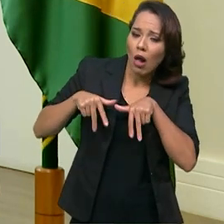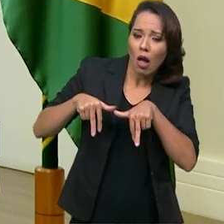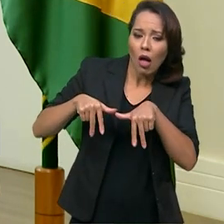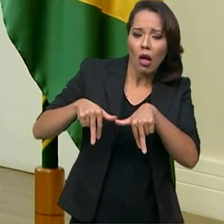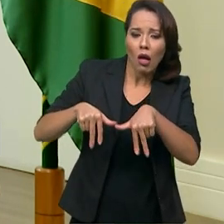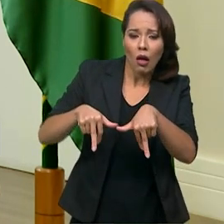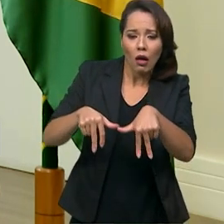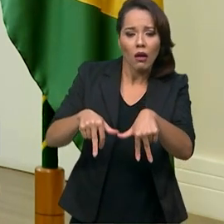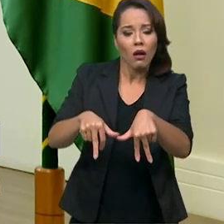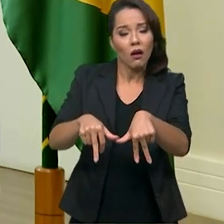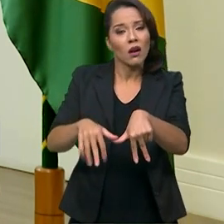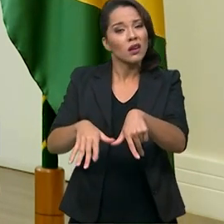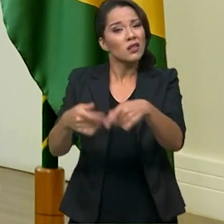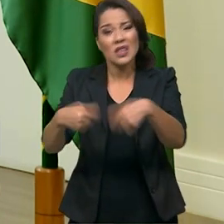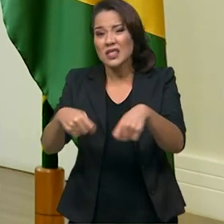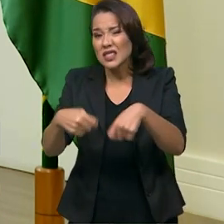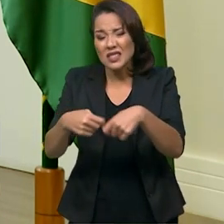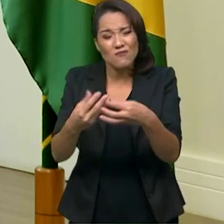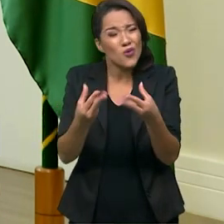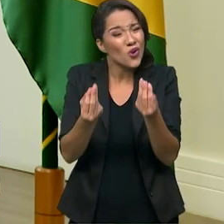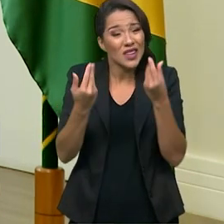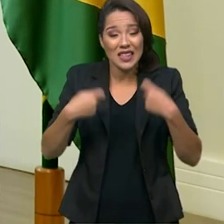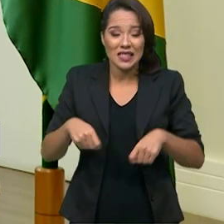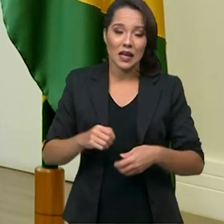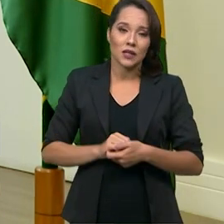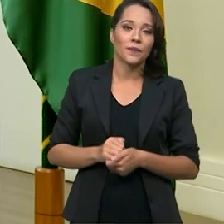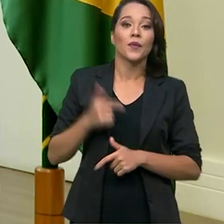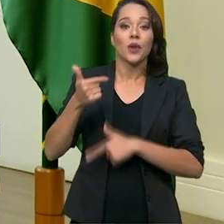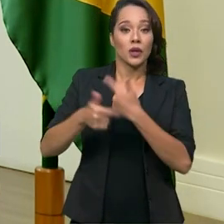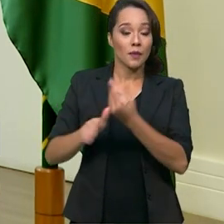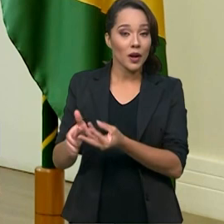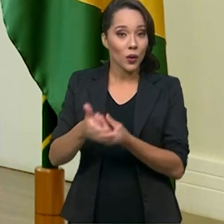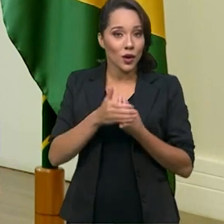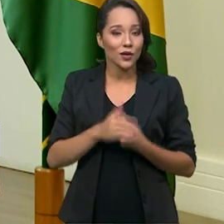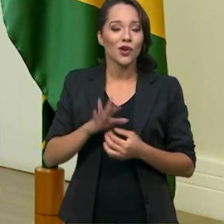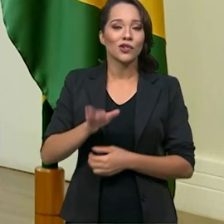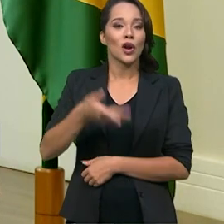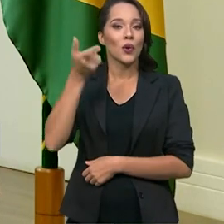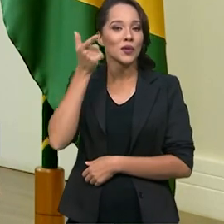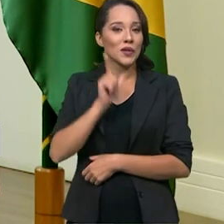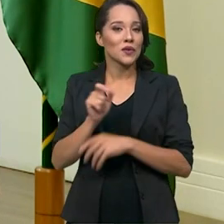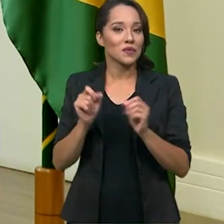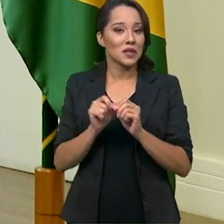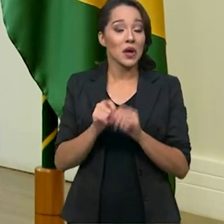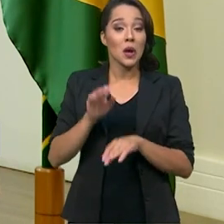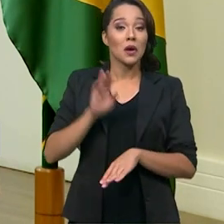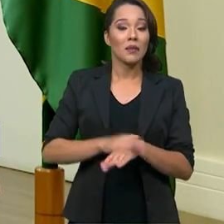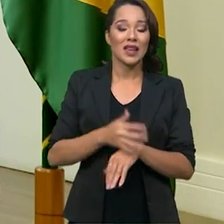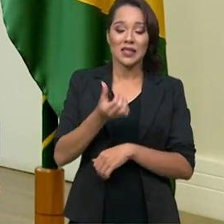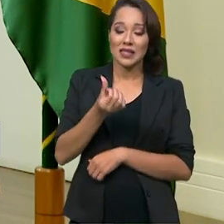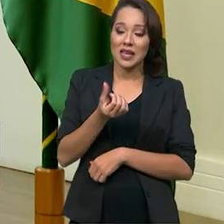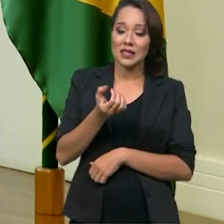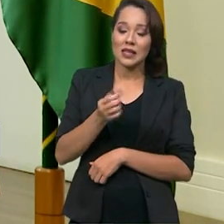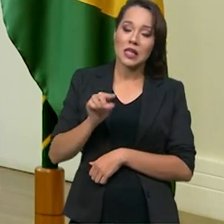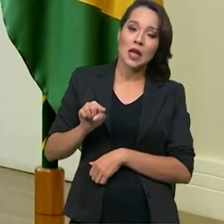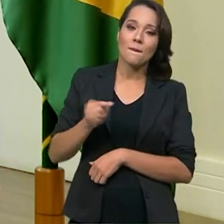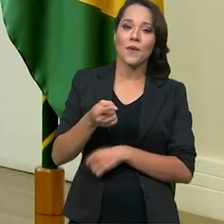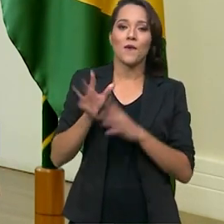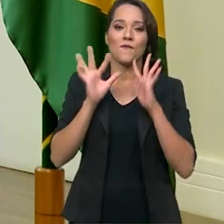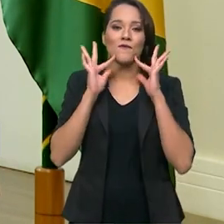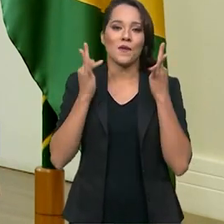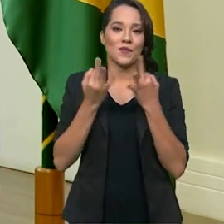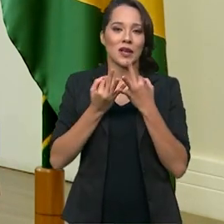Com muita necessidade. E com a Operação Acolhida, nós já conseguimos fazer com que mais de 60 mil